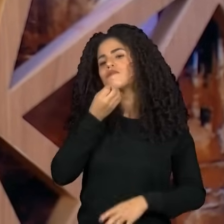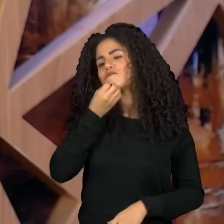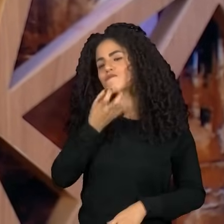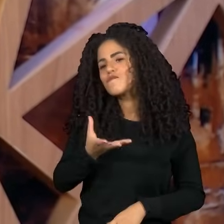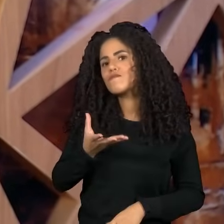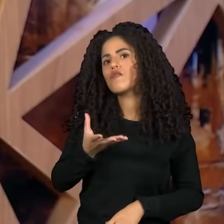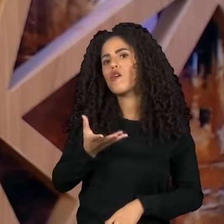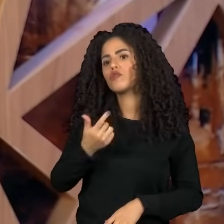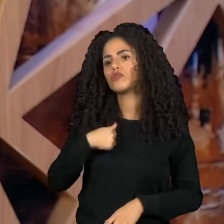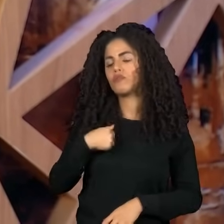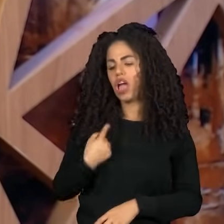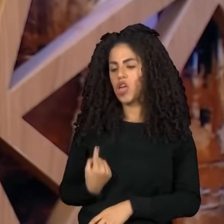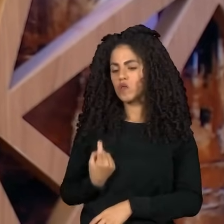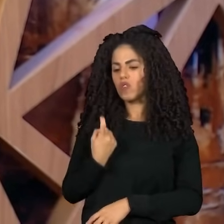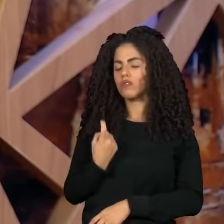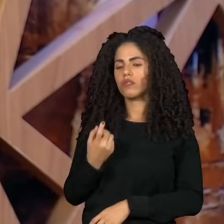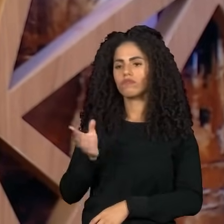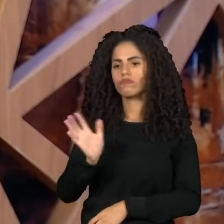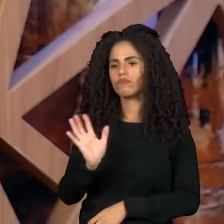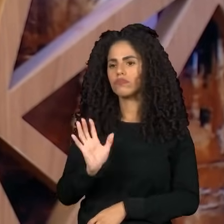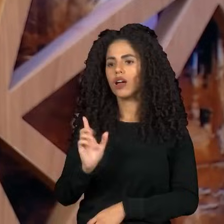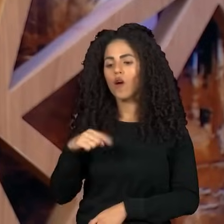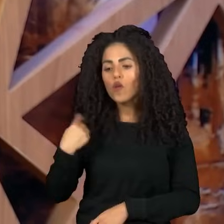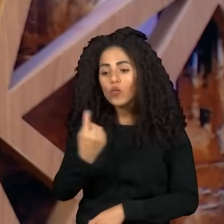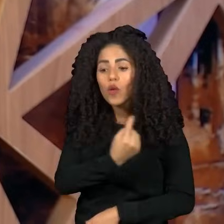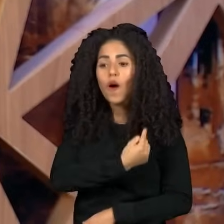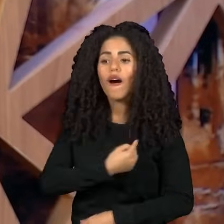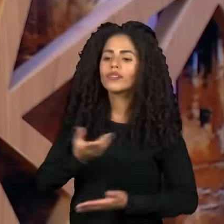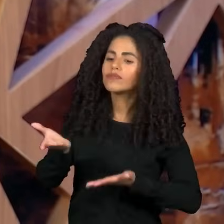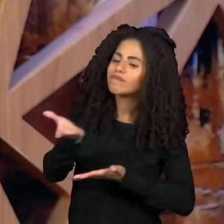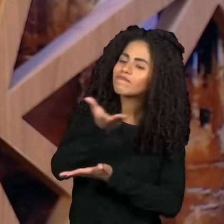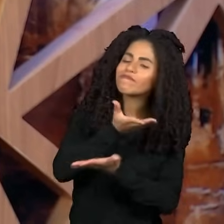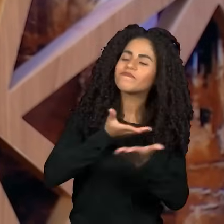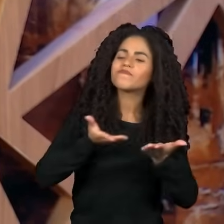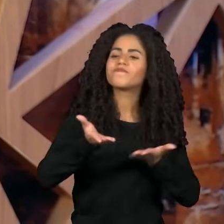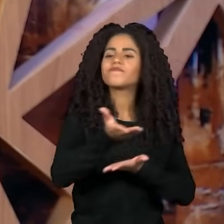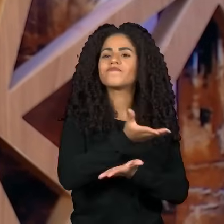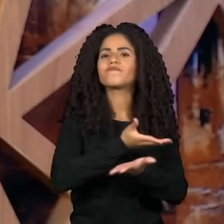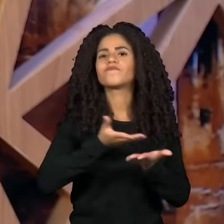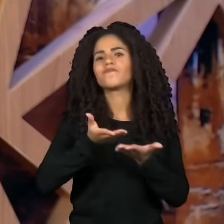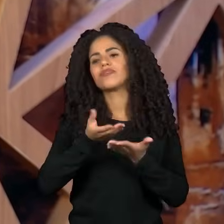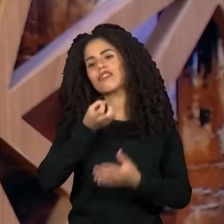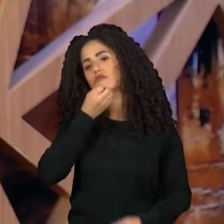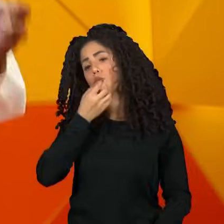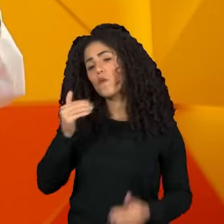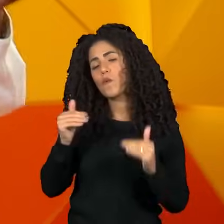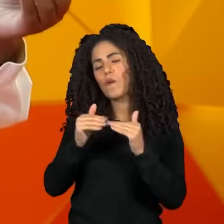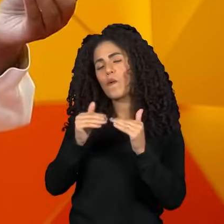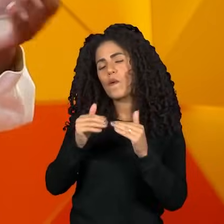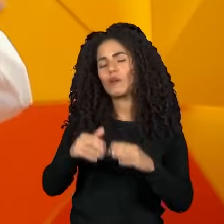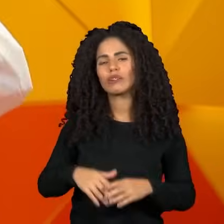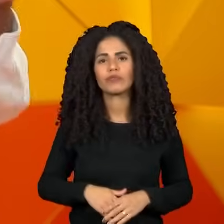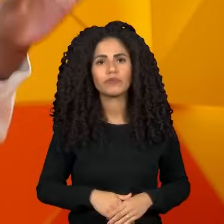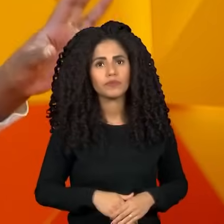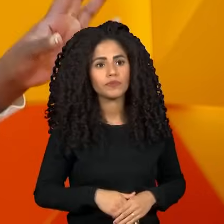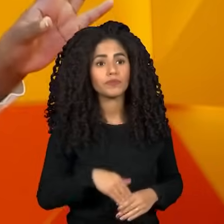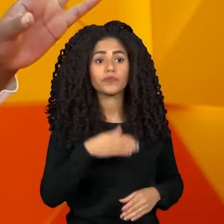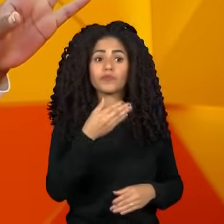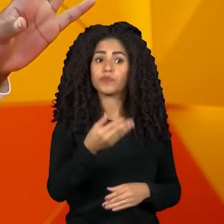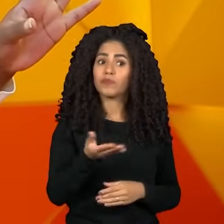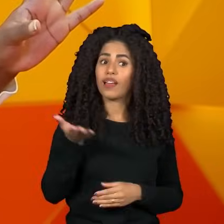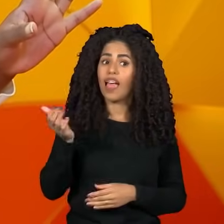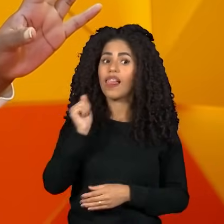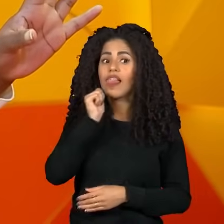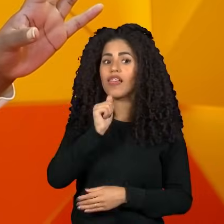no eu, sabe? Mas galgado no nós, né? Então, eu gosto muito quando ela traz isso. Andreone, Catiúcia trouxe uma